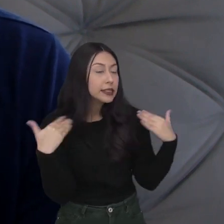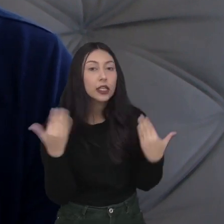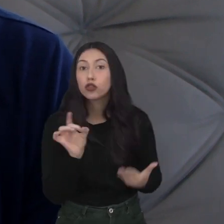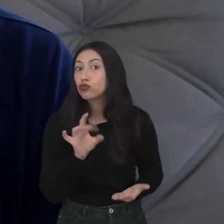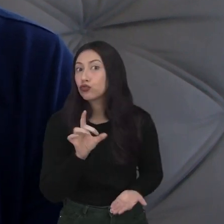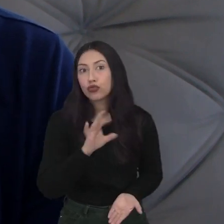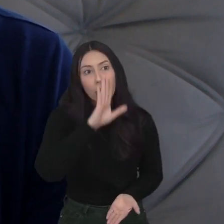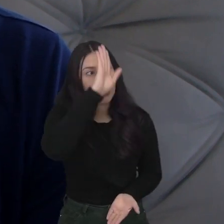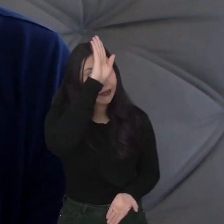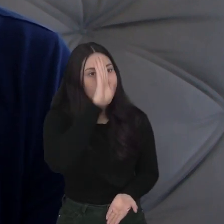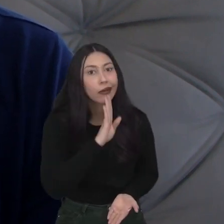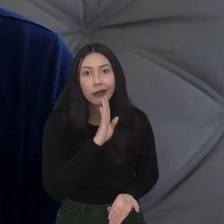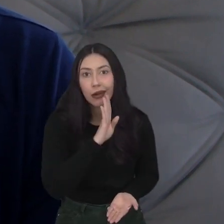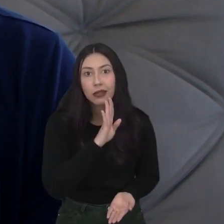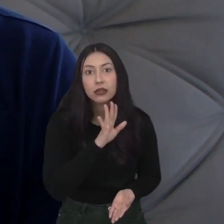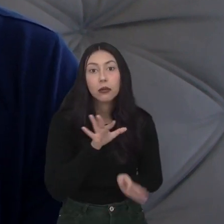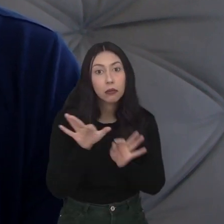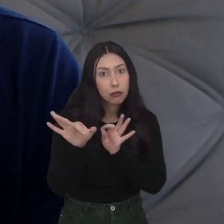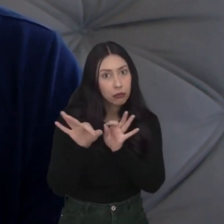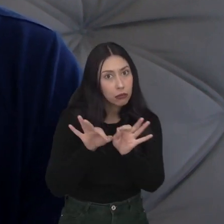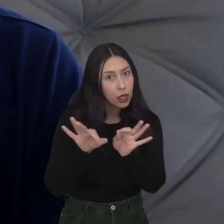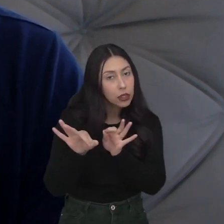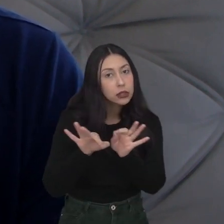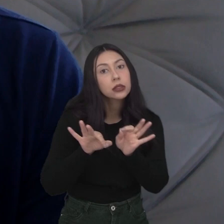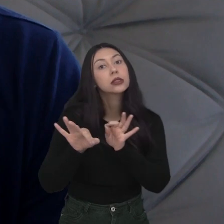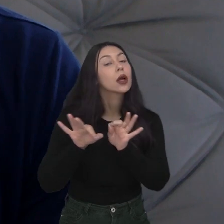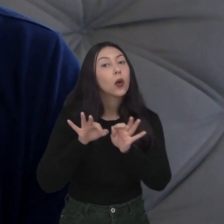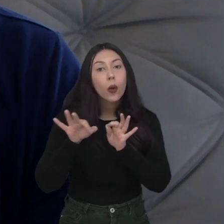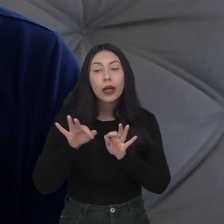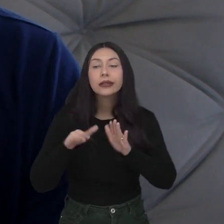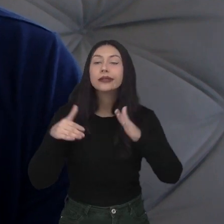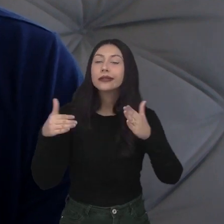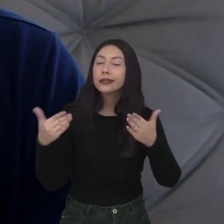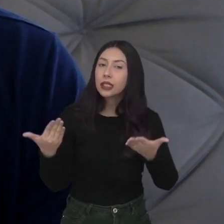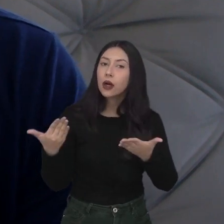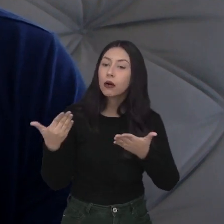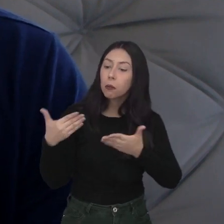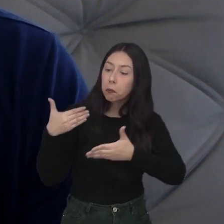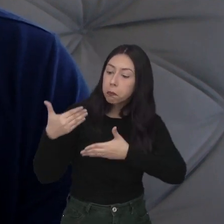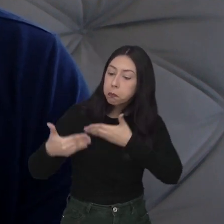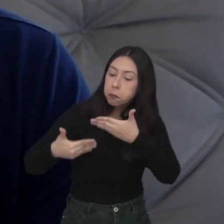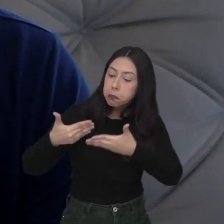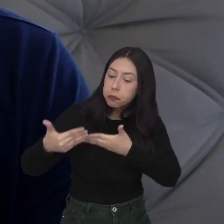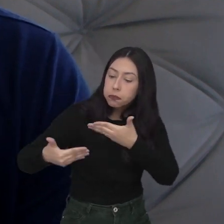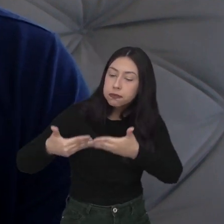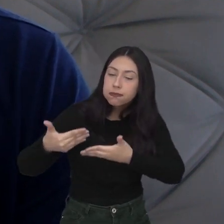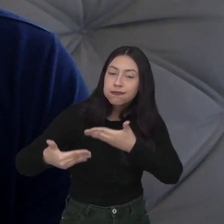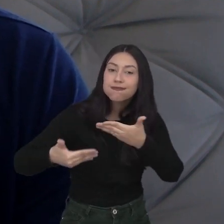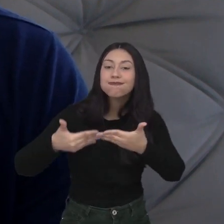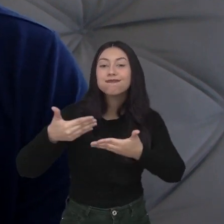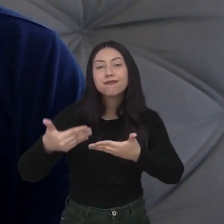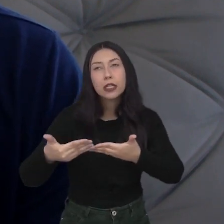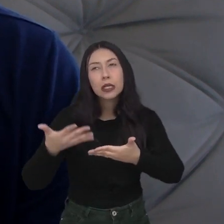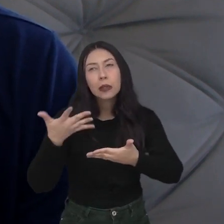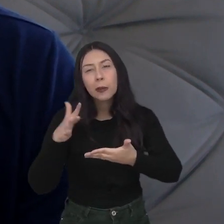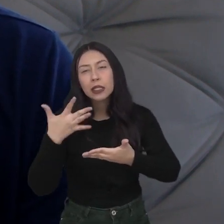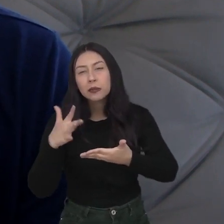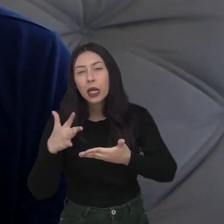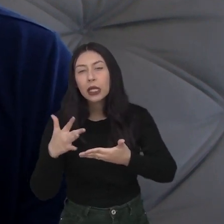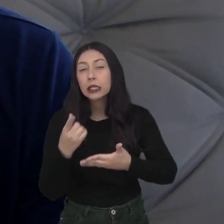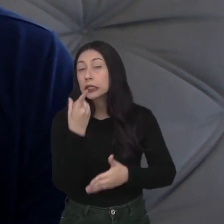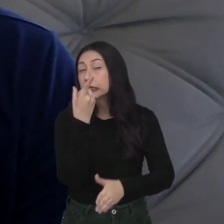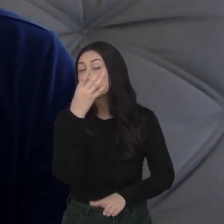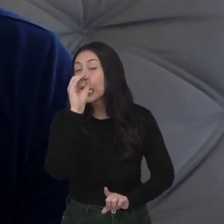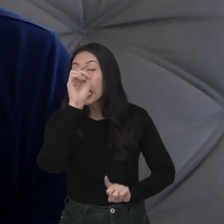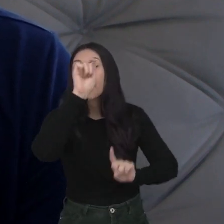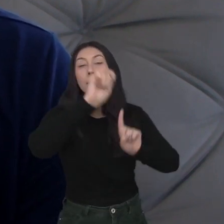públicos gratuitos para conseguir organizar. E tudo isso aí com esse planejamento, depois de montado esse planejamento, em 8,